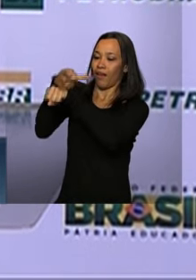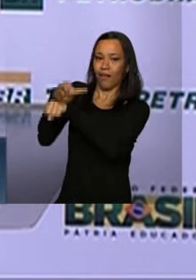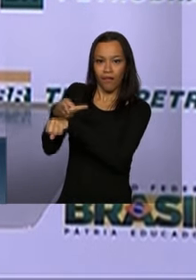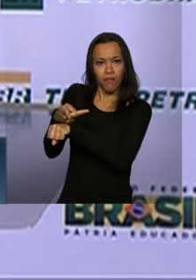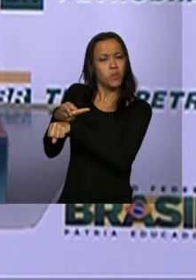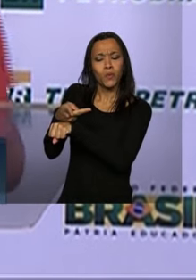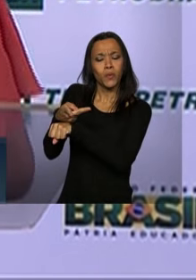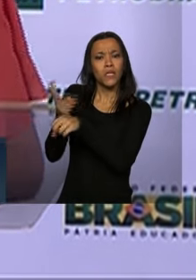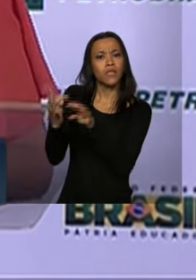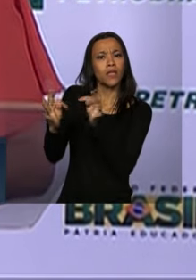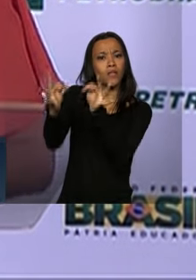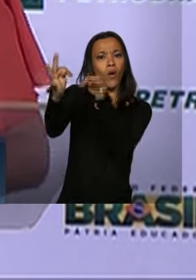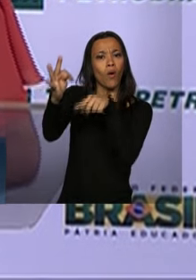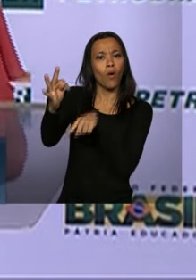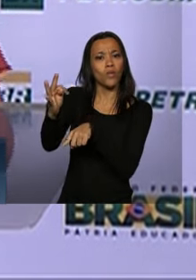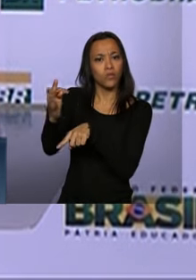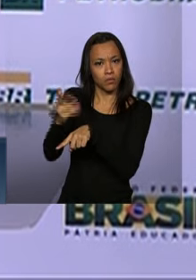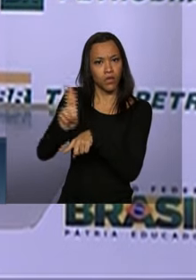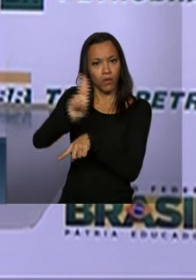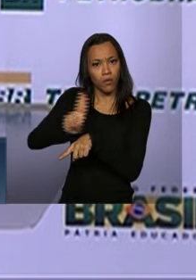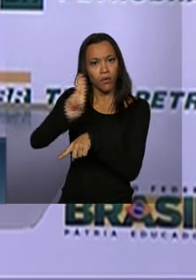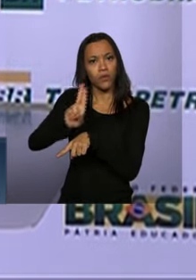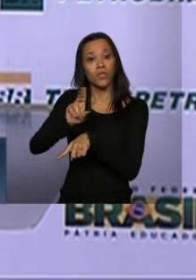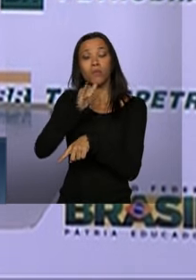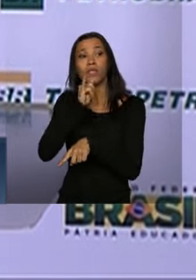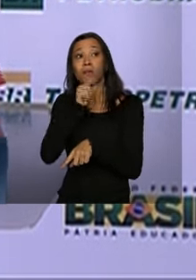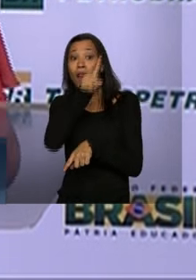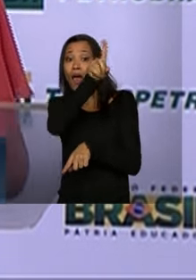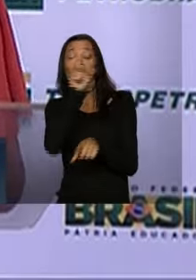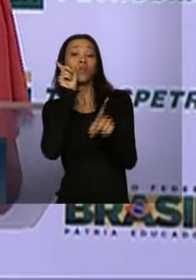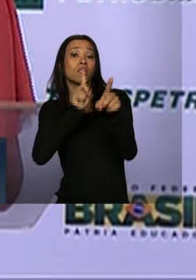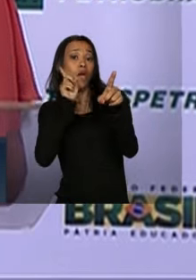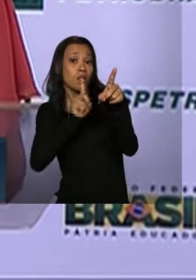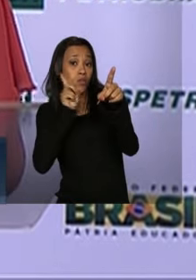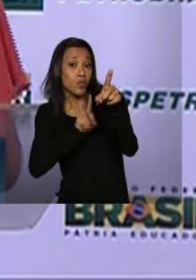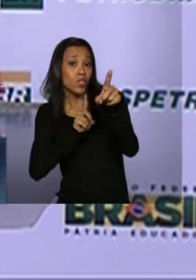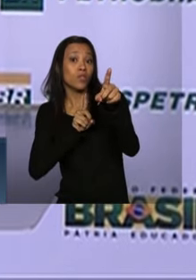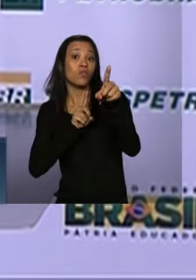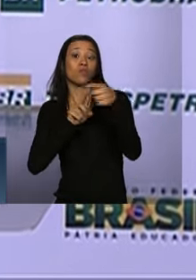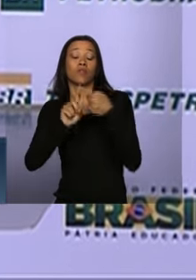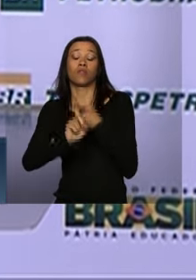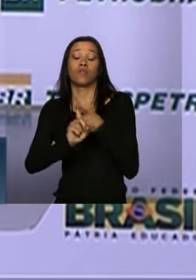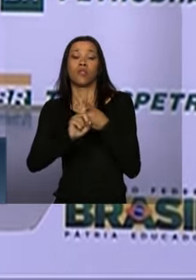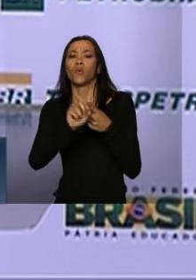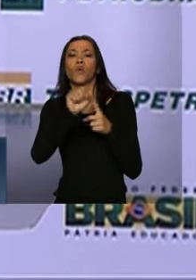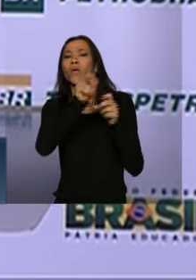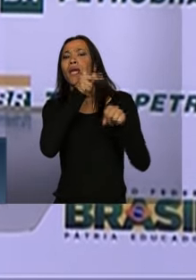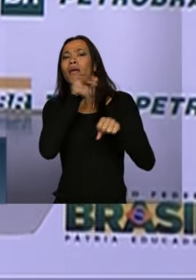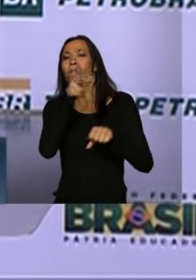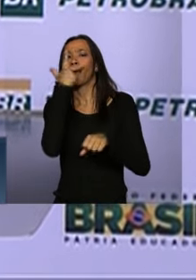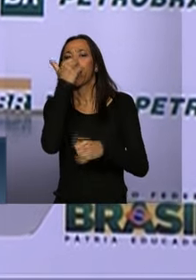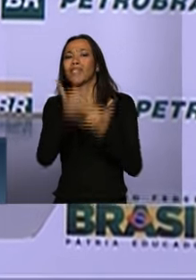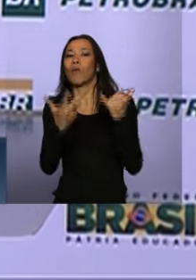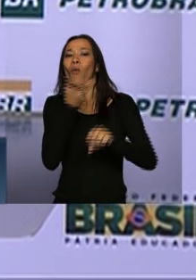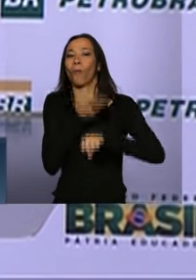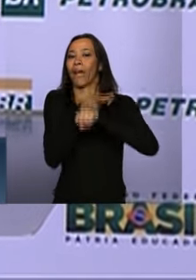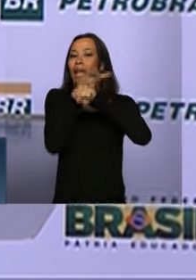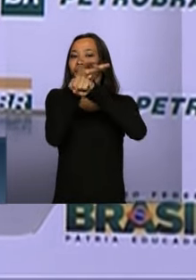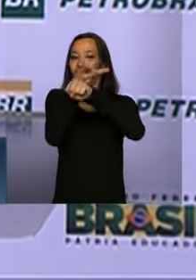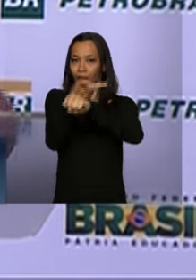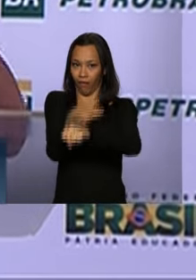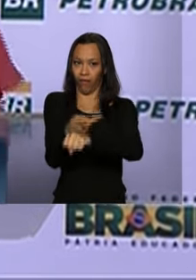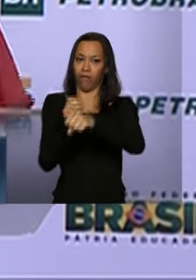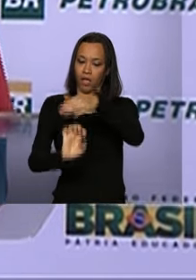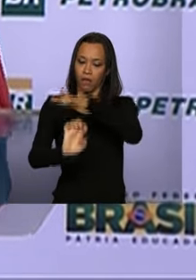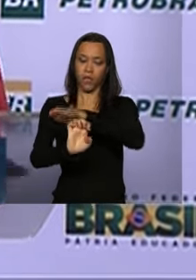tecnológico, na OTC, lá nos Estados Unidos, em Houston. E que Oscar é esse? Sabe qual é o